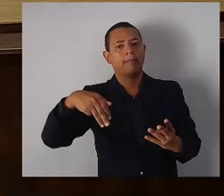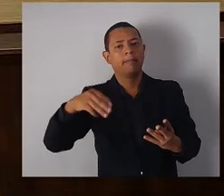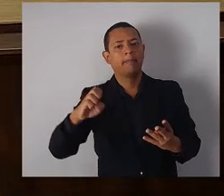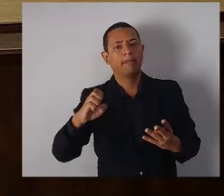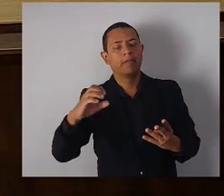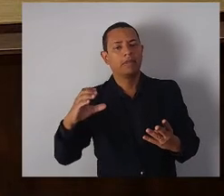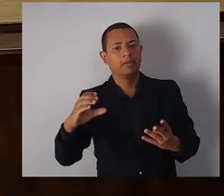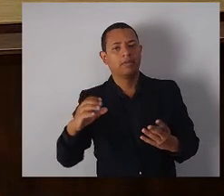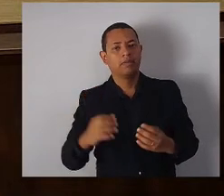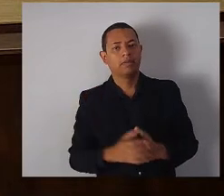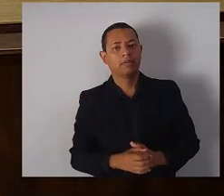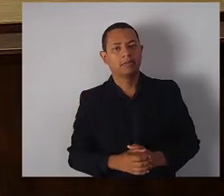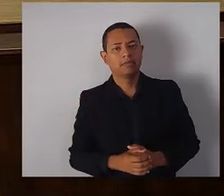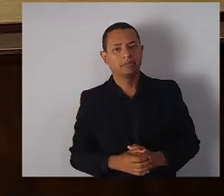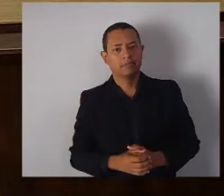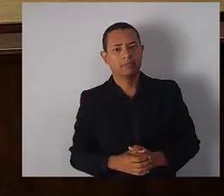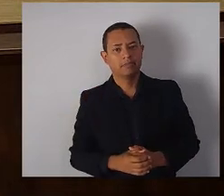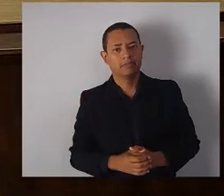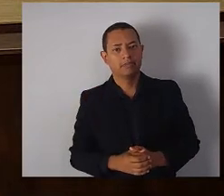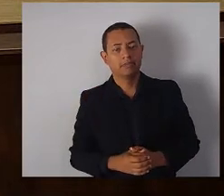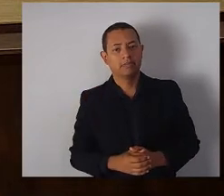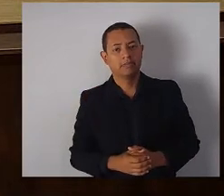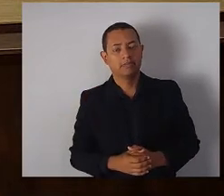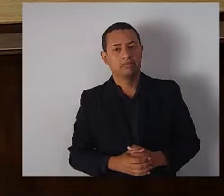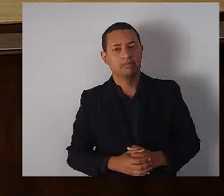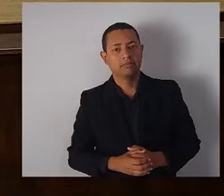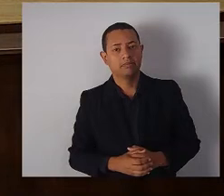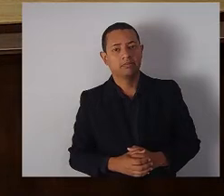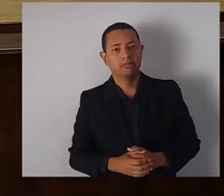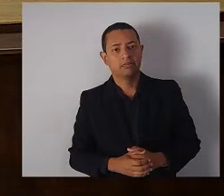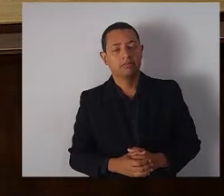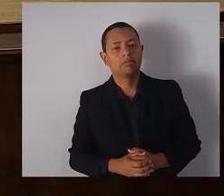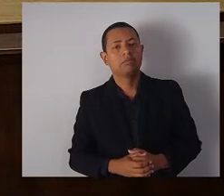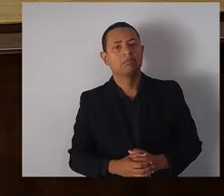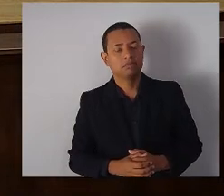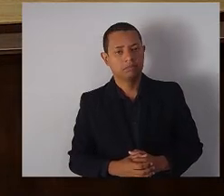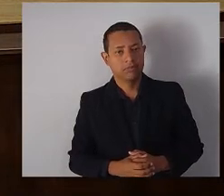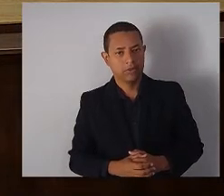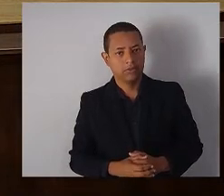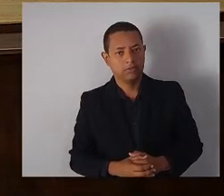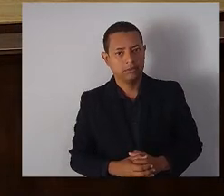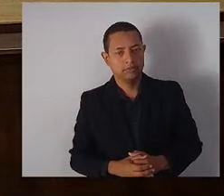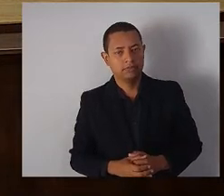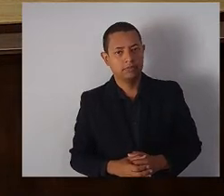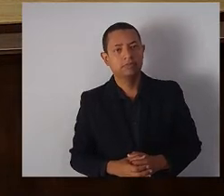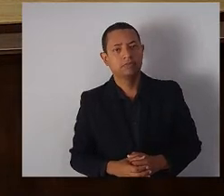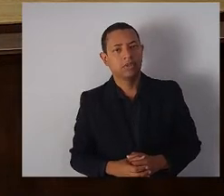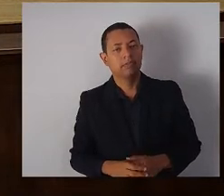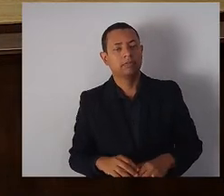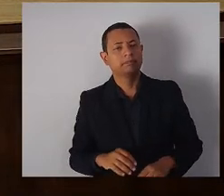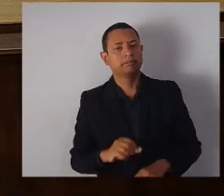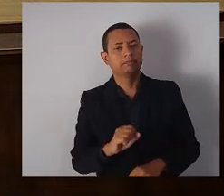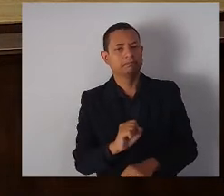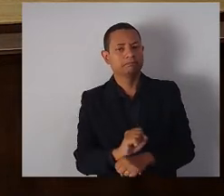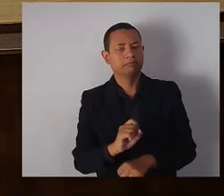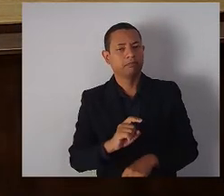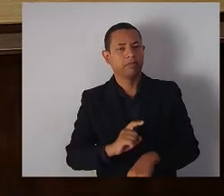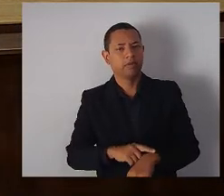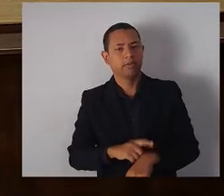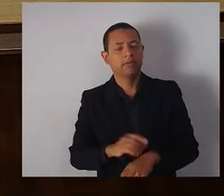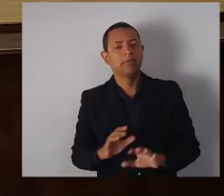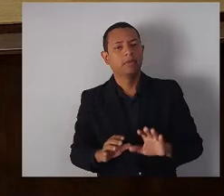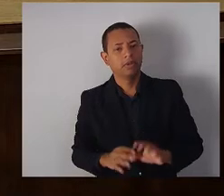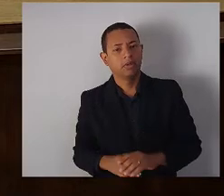Então, os senhores que estão presentes aí, o primeiro grau do... É só um tempinho, rapidinho. Primeiro